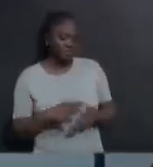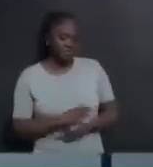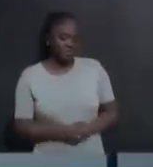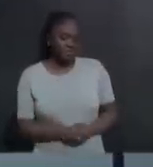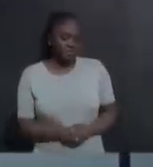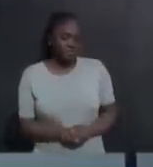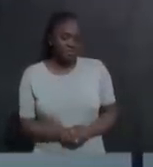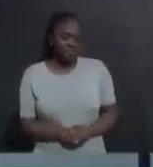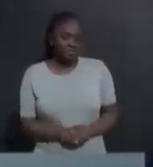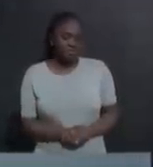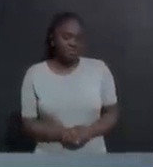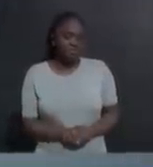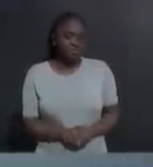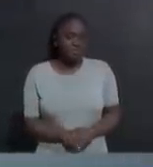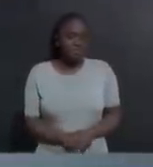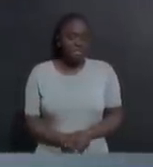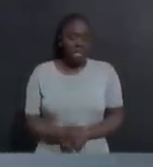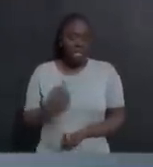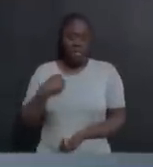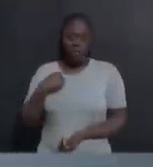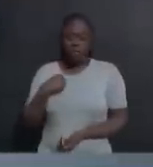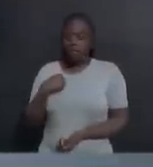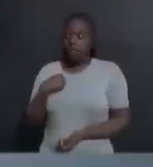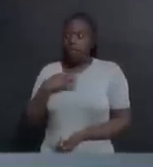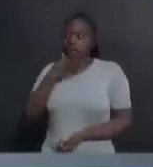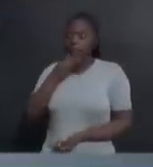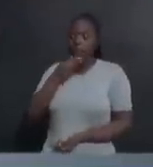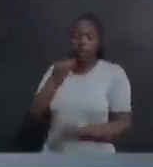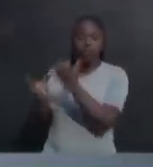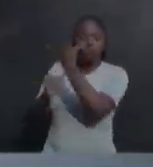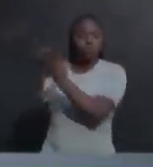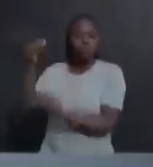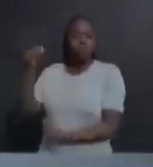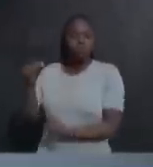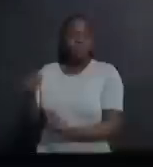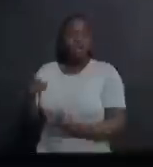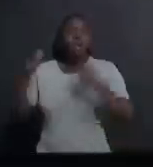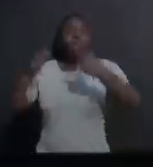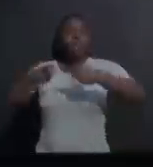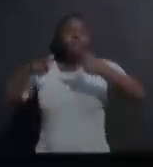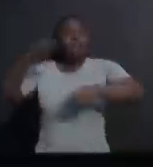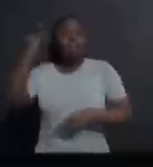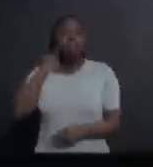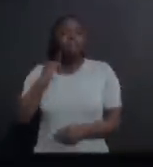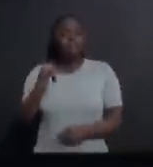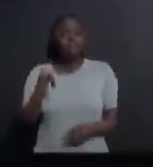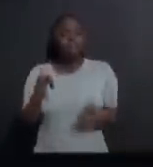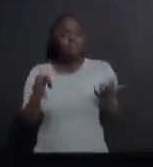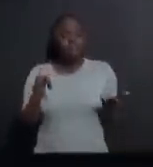Quando abriu o olho, o irmão tava virando lá. Só te rir. Cadê a profecia?